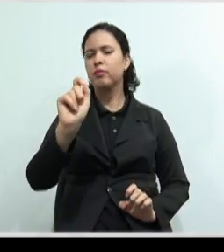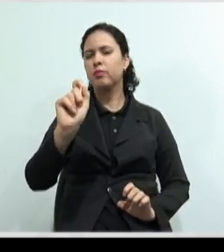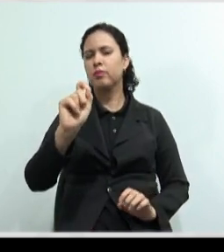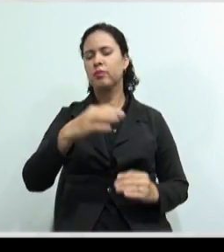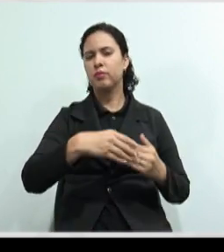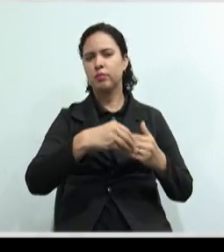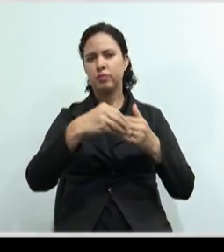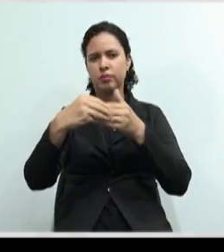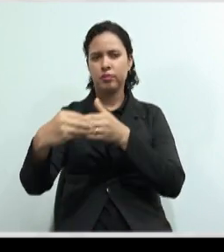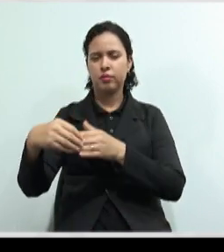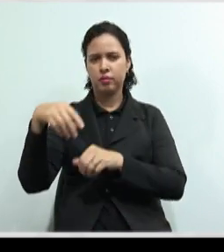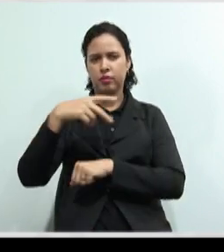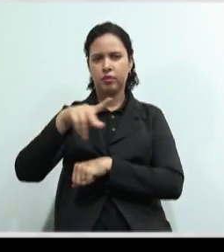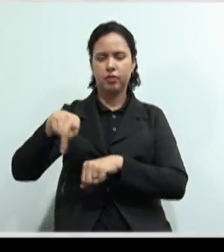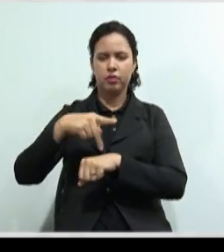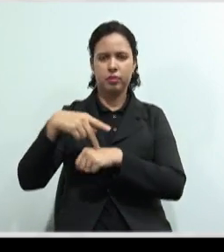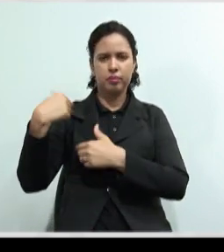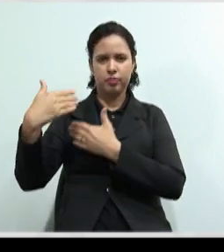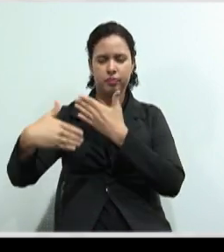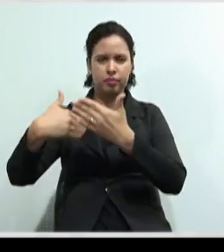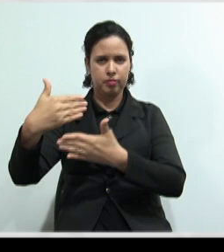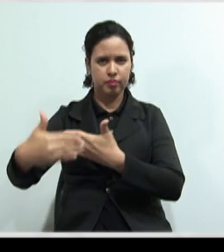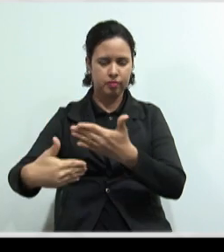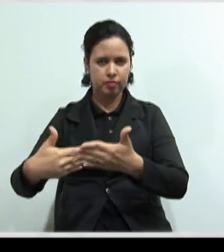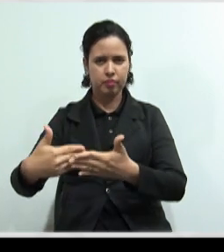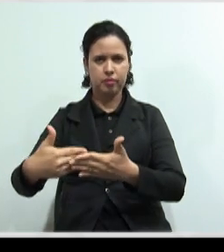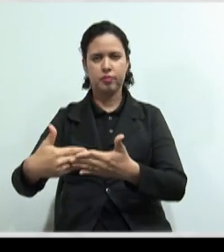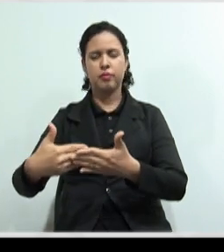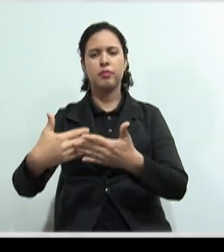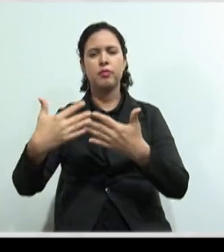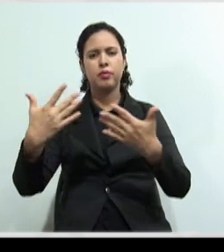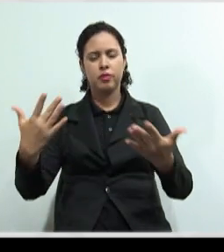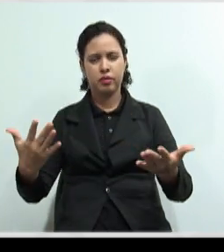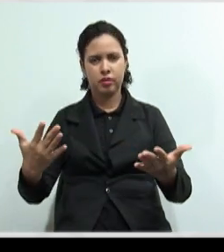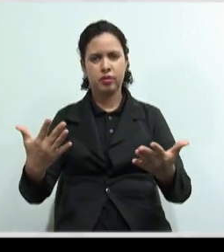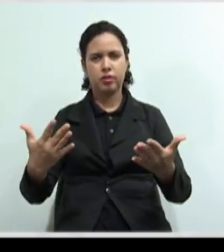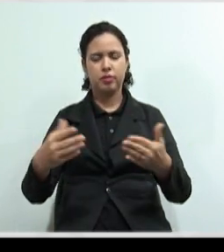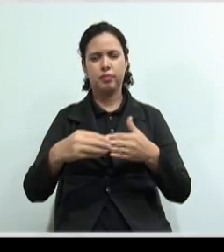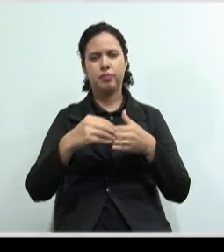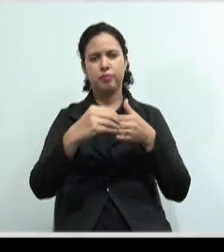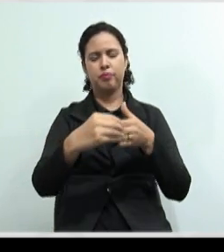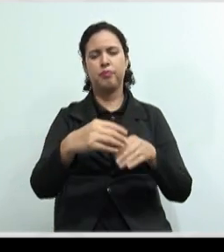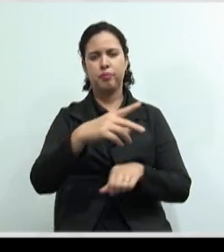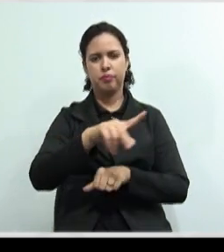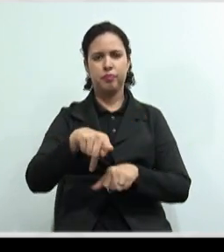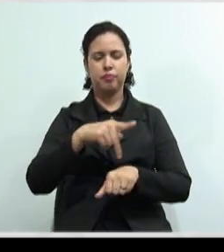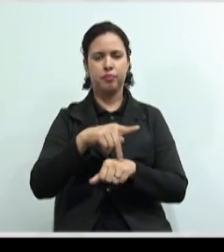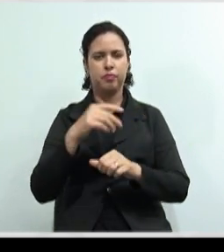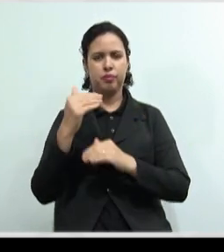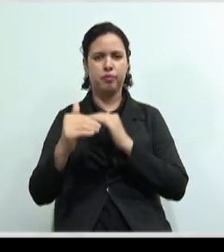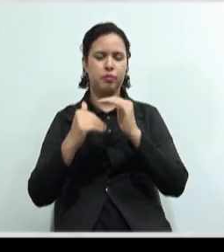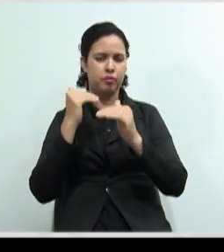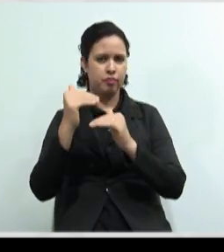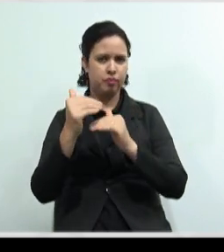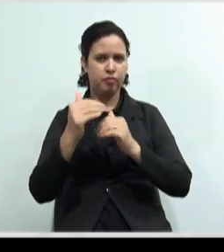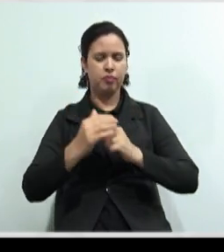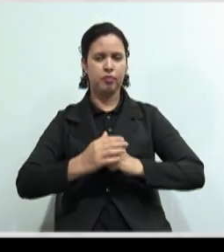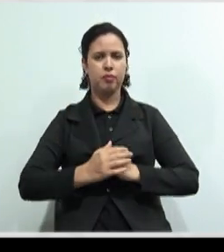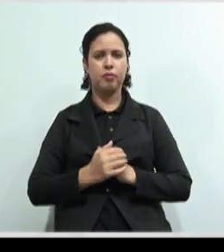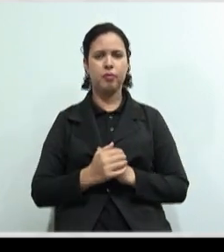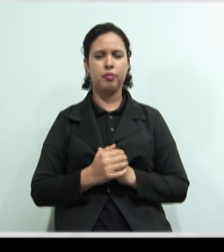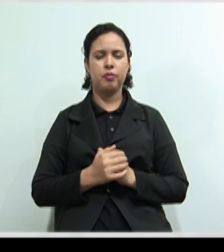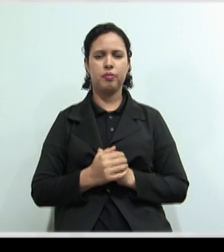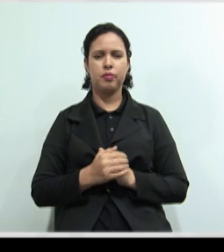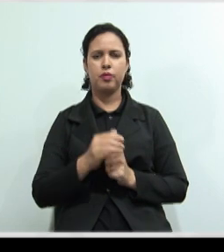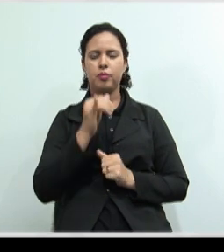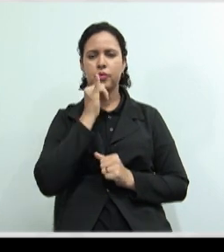desenvolvimento, para países mais desenvolvidos. Quando eu falo países desenvolvidos, principalmente estou falando dos Estados Unidos e da Europa, como, por